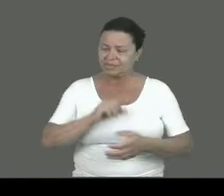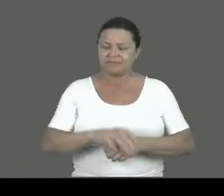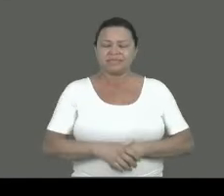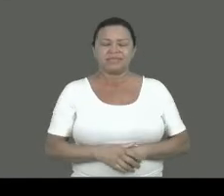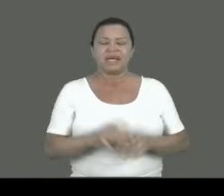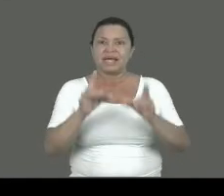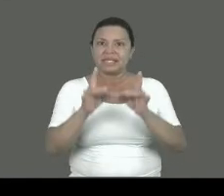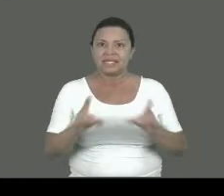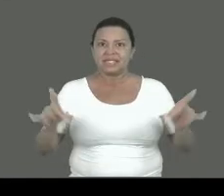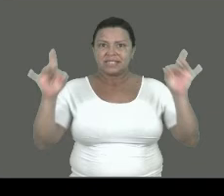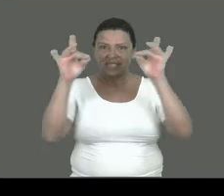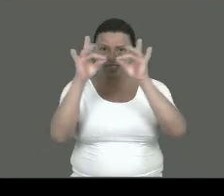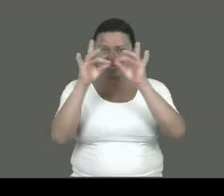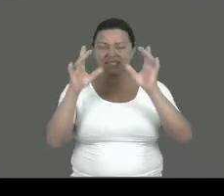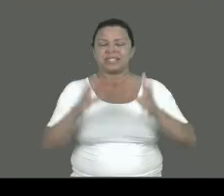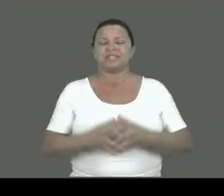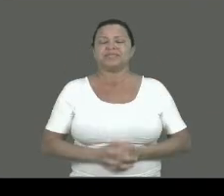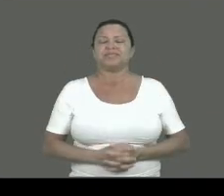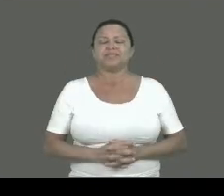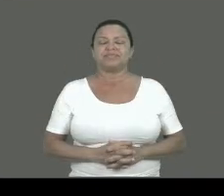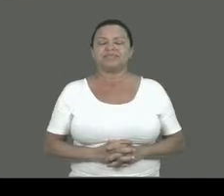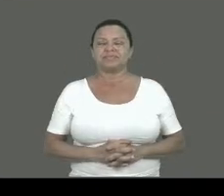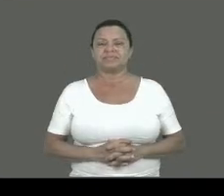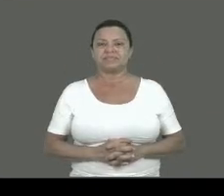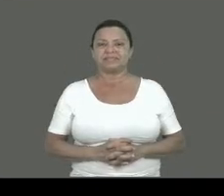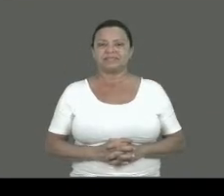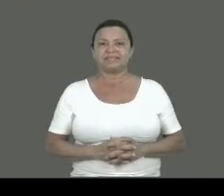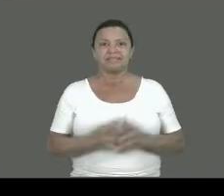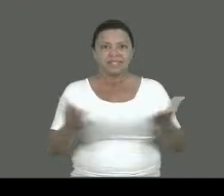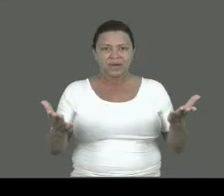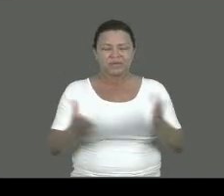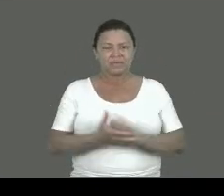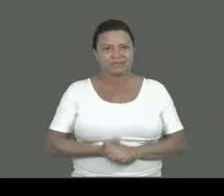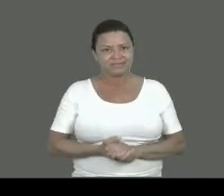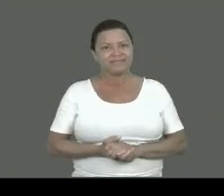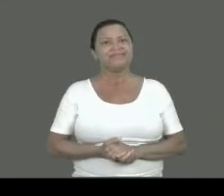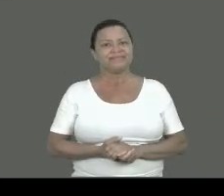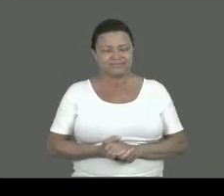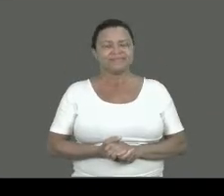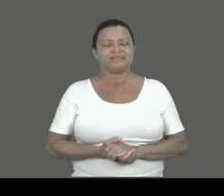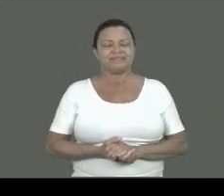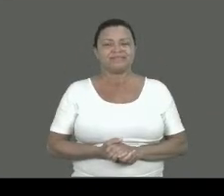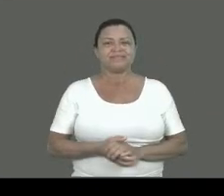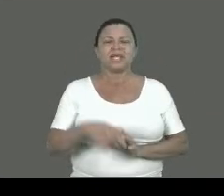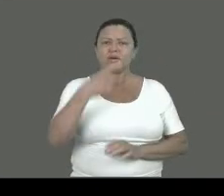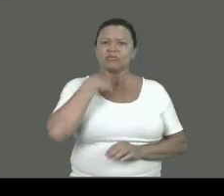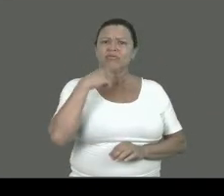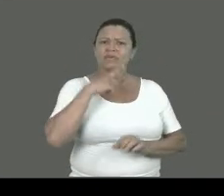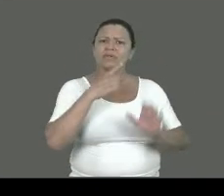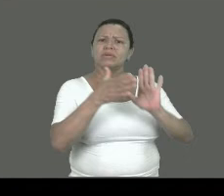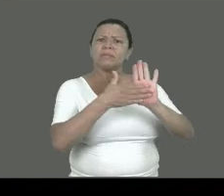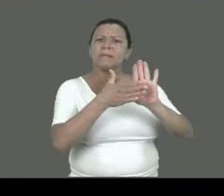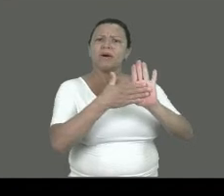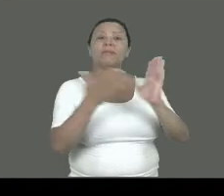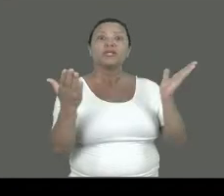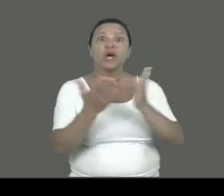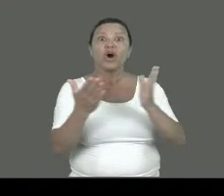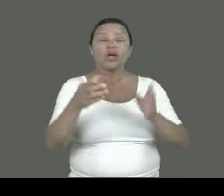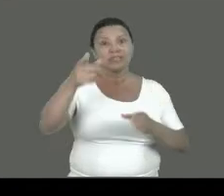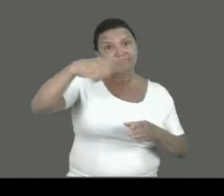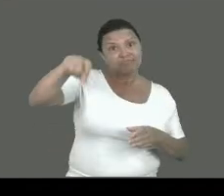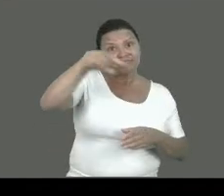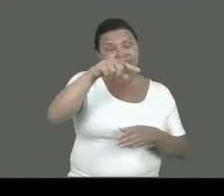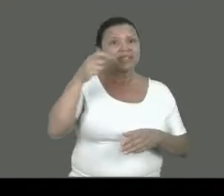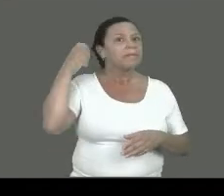Que assim seja. Meus queridos, nessa noite de hoje, eu faço uma proposta um pouquinho diferente na minha